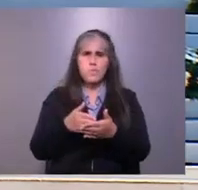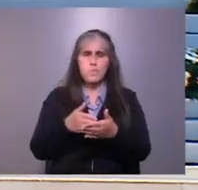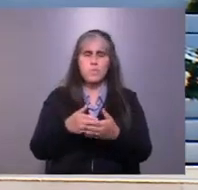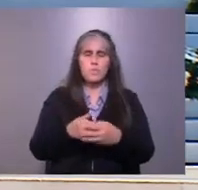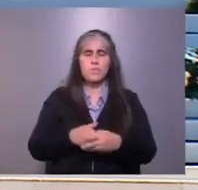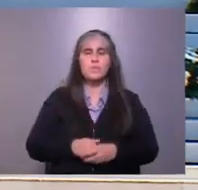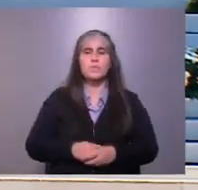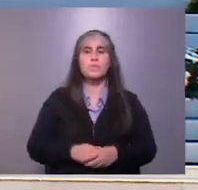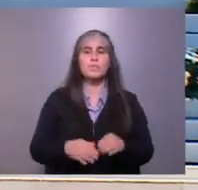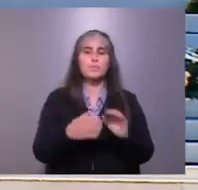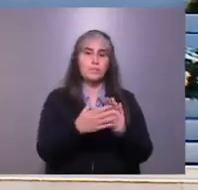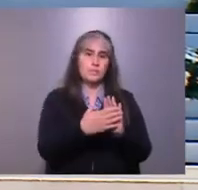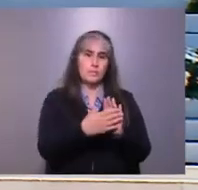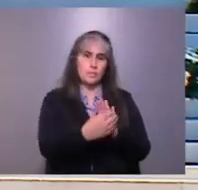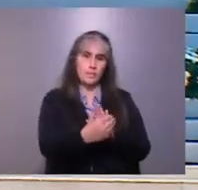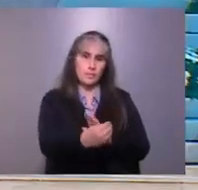pecadores.